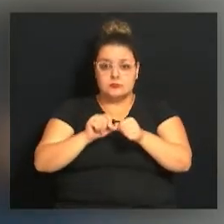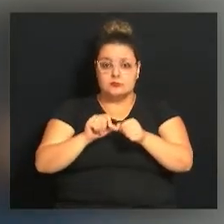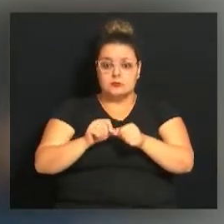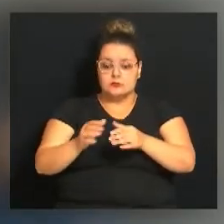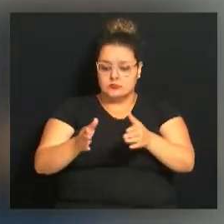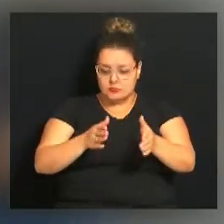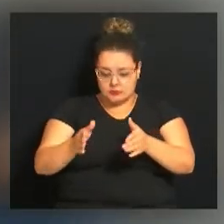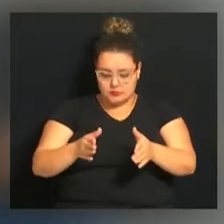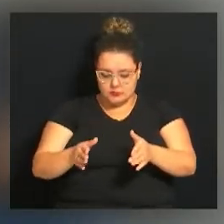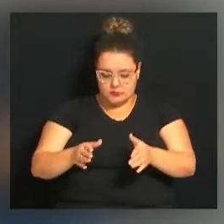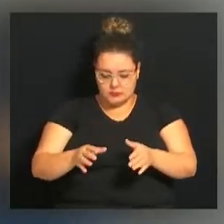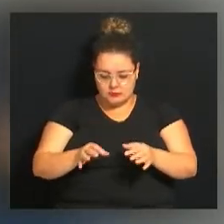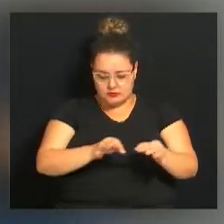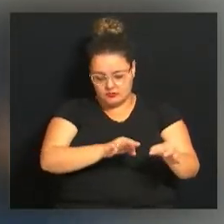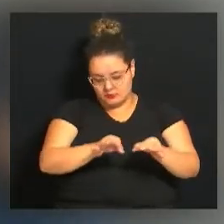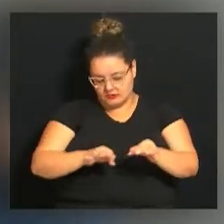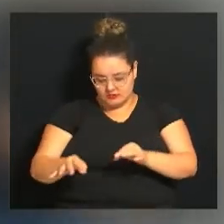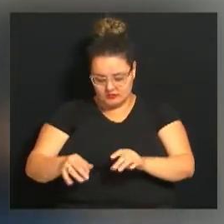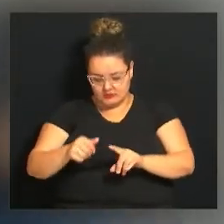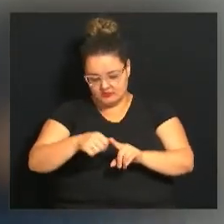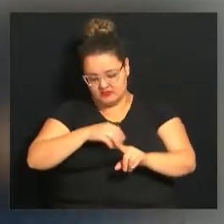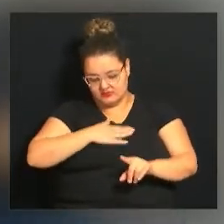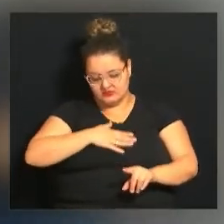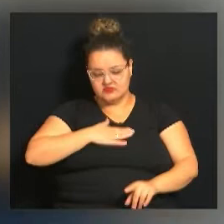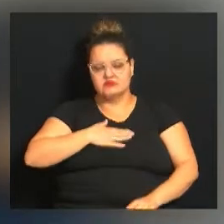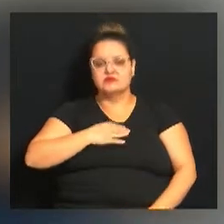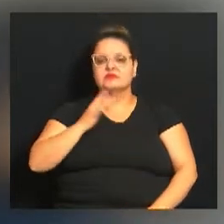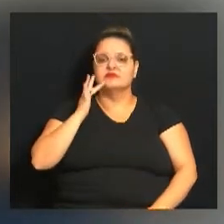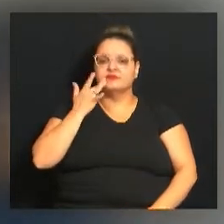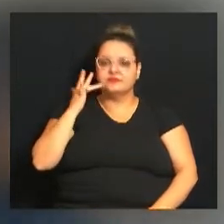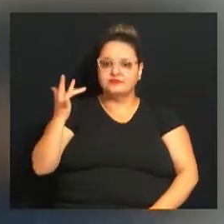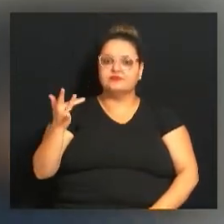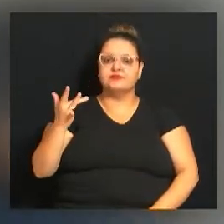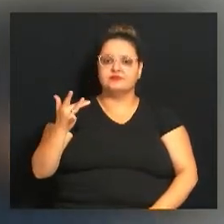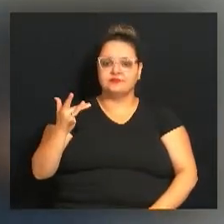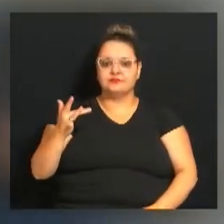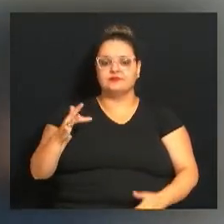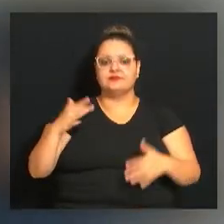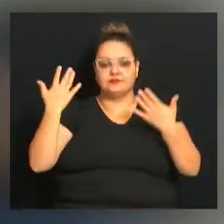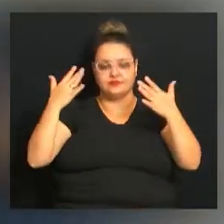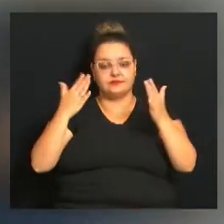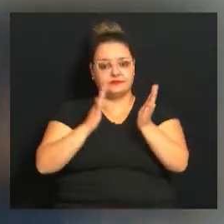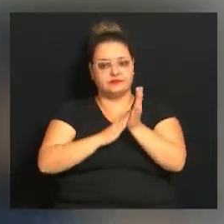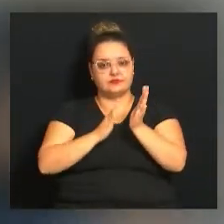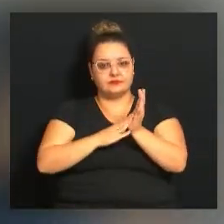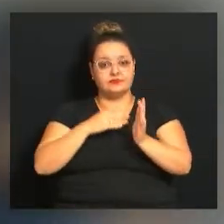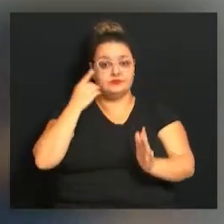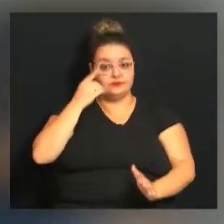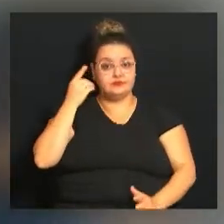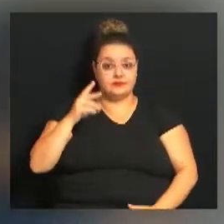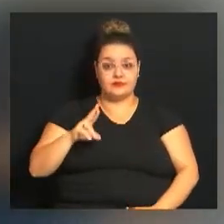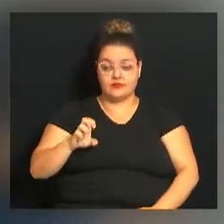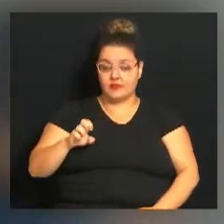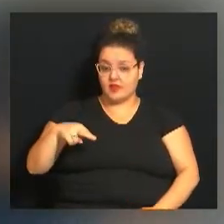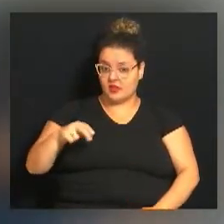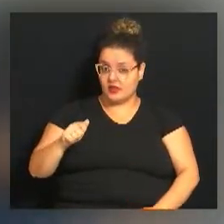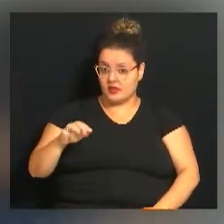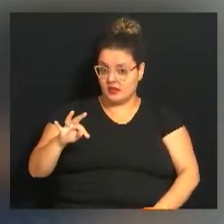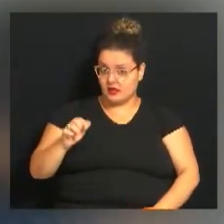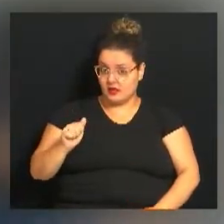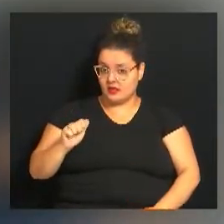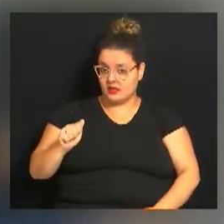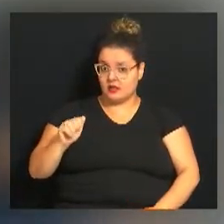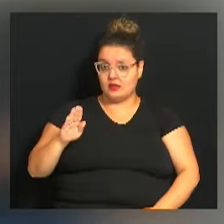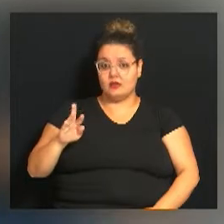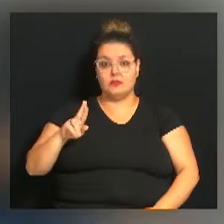projeto Agosto Dourado e também parabenizar aí a nossa deputada Renata Abreu pela forma também como conduziu isso